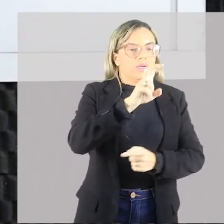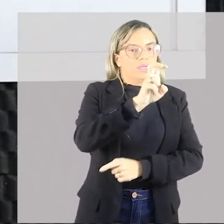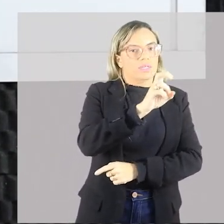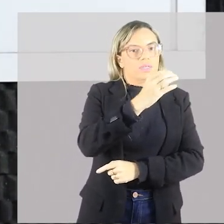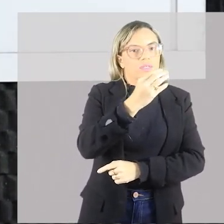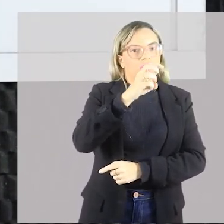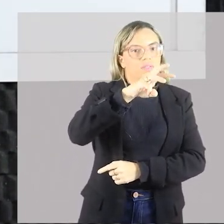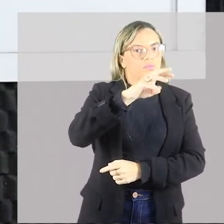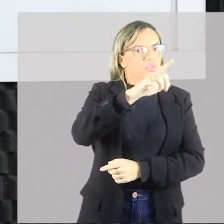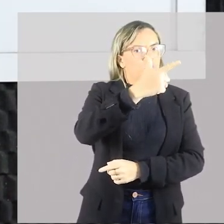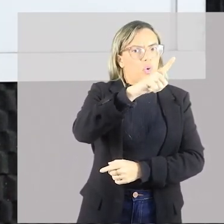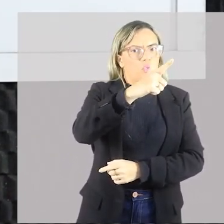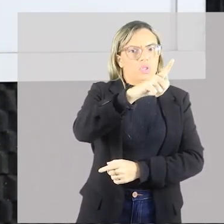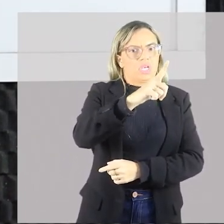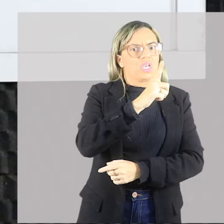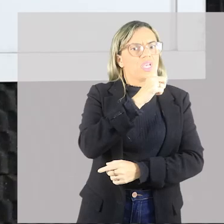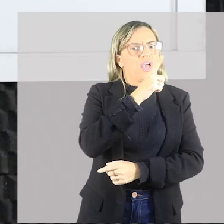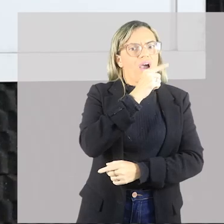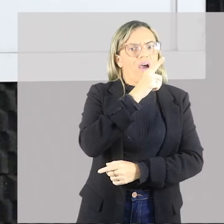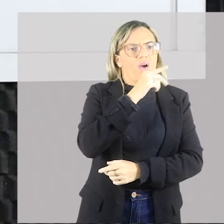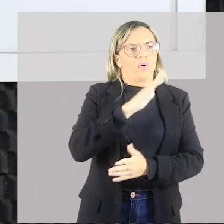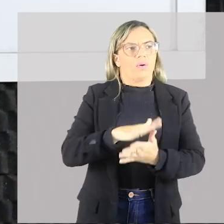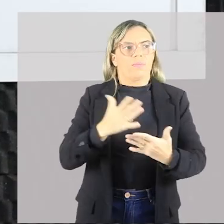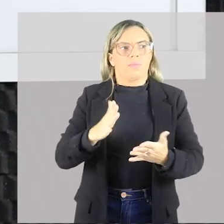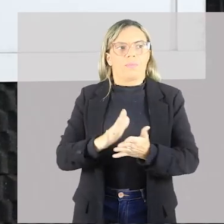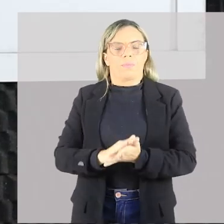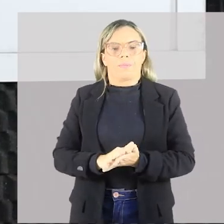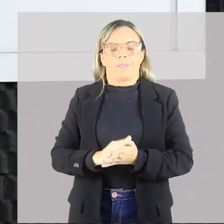nós temos um volume inicial